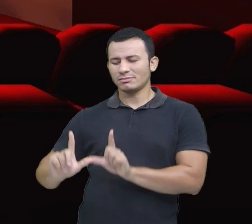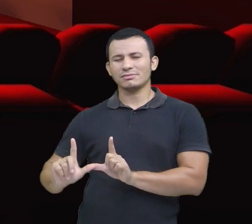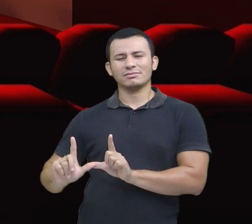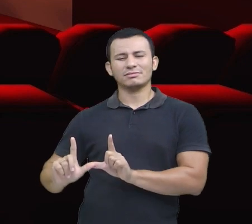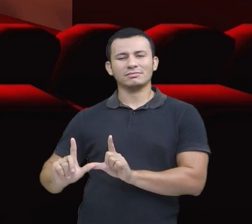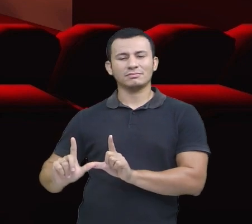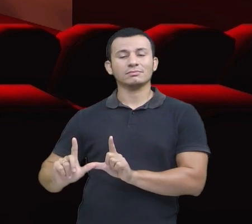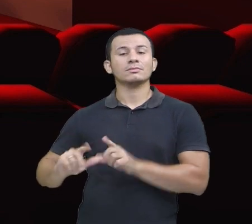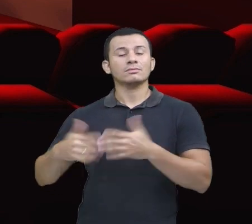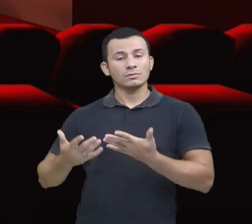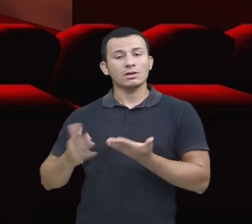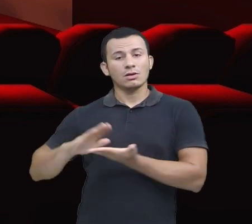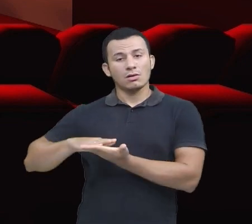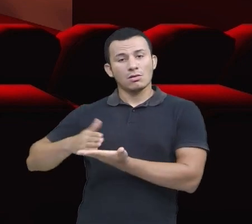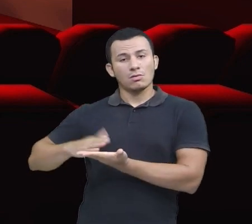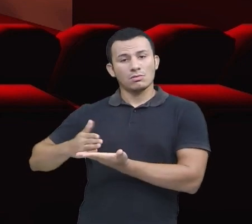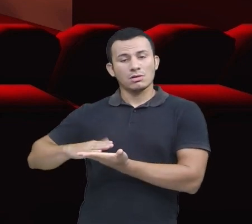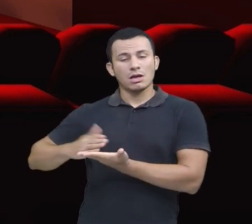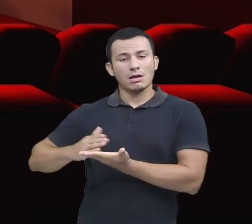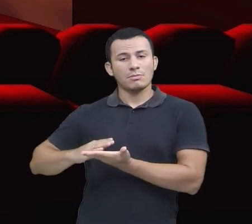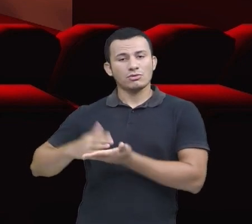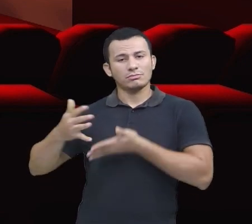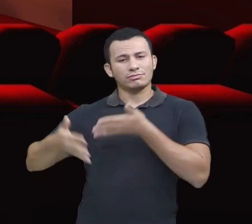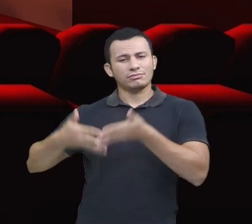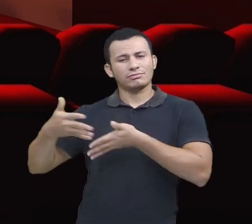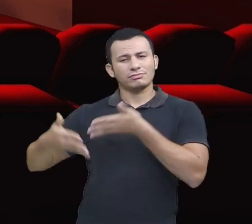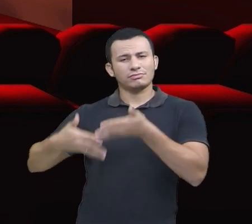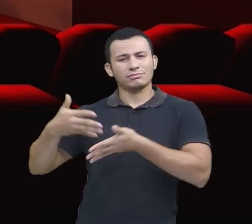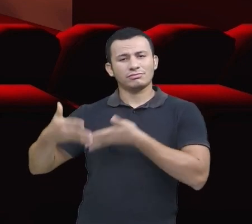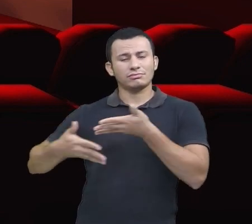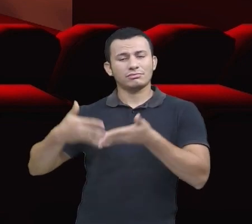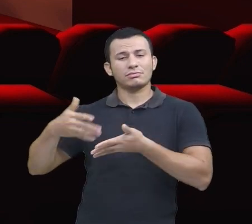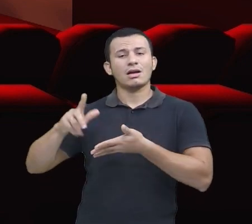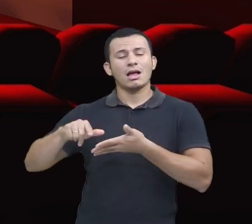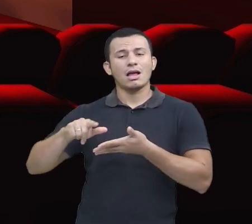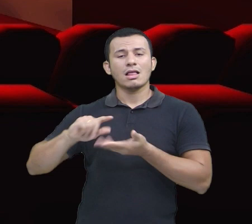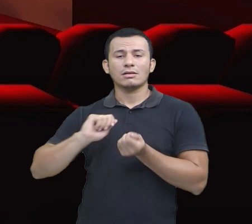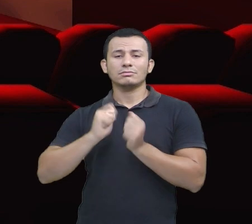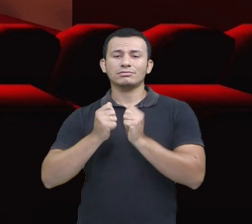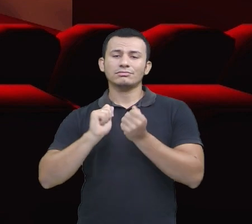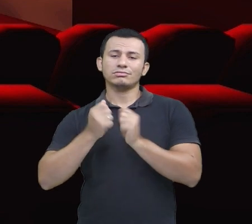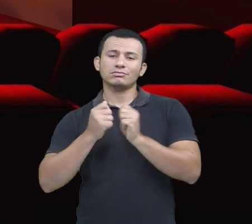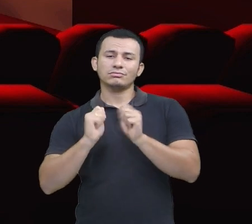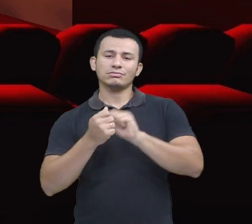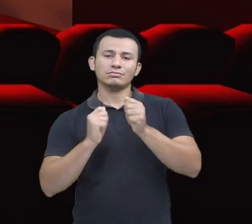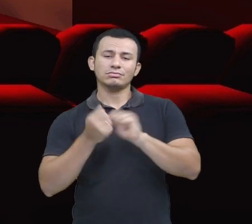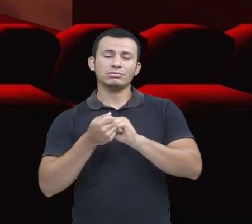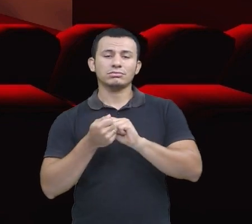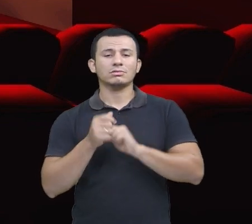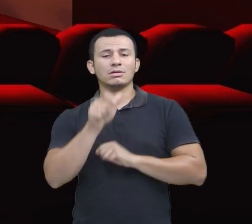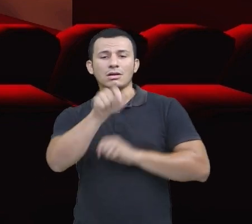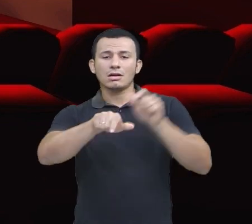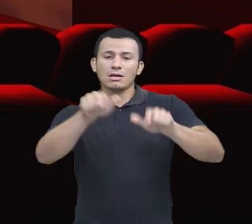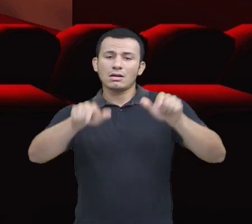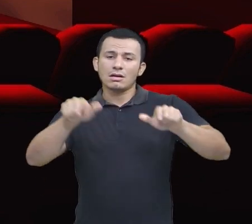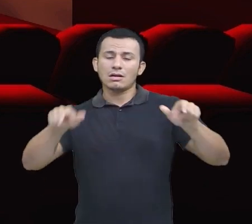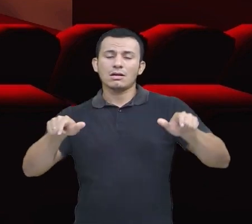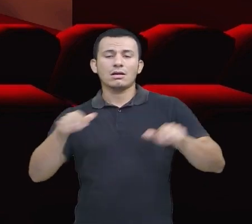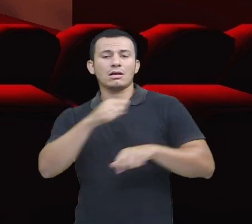Então, este intérprete de Libras, ele está nos ajudando a fazer com que todos